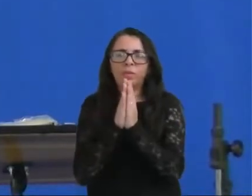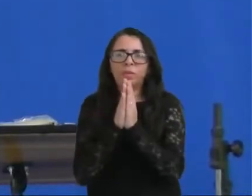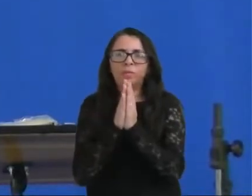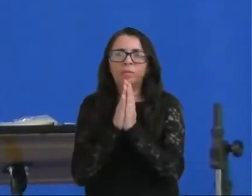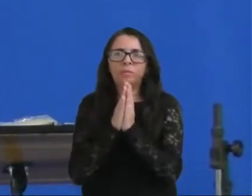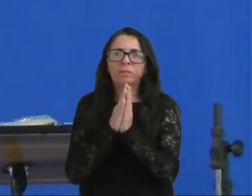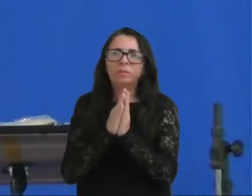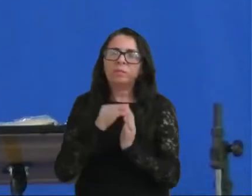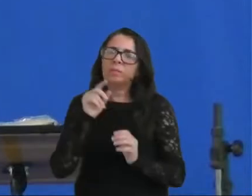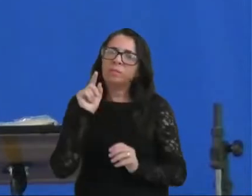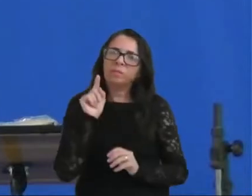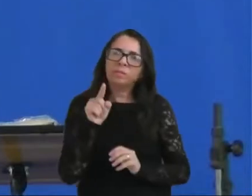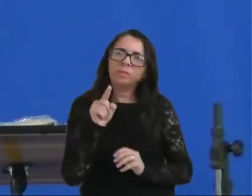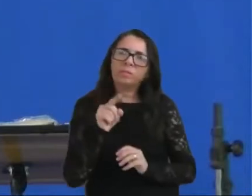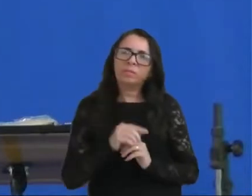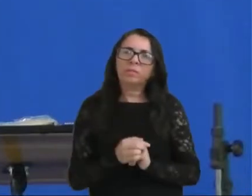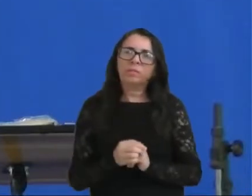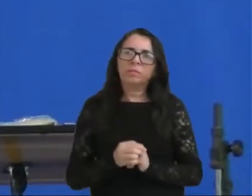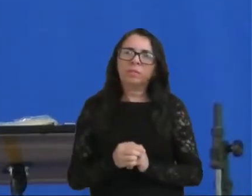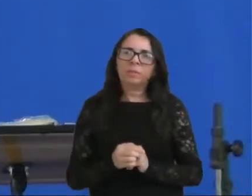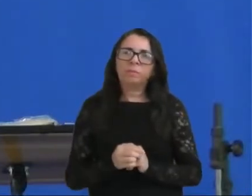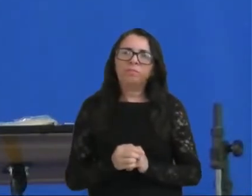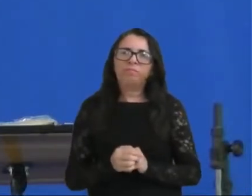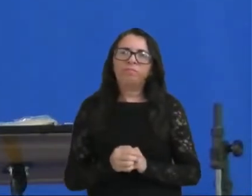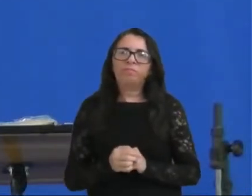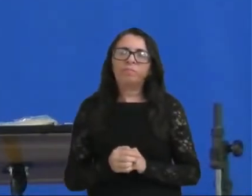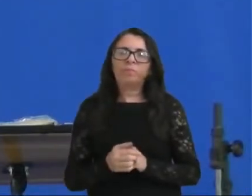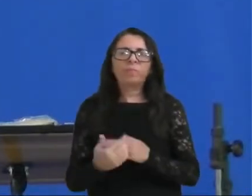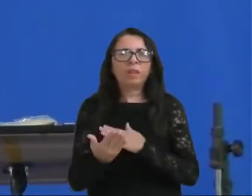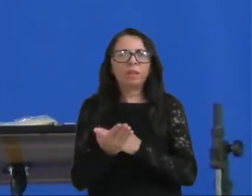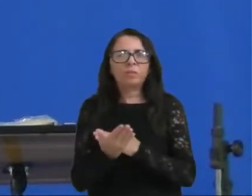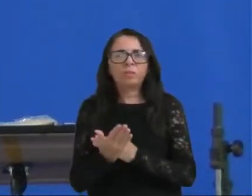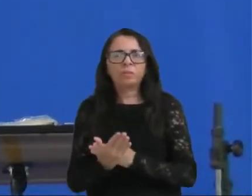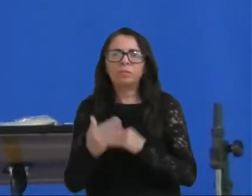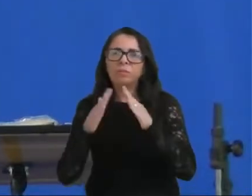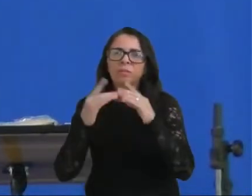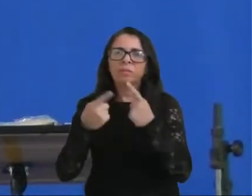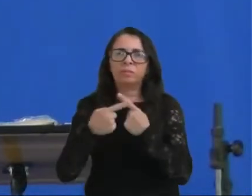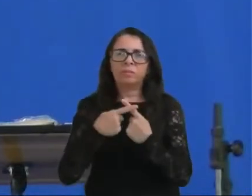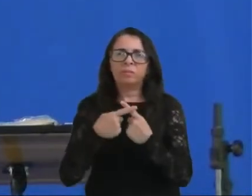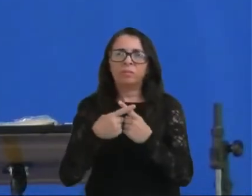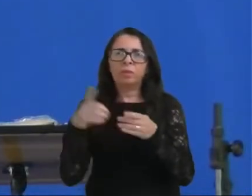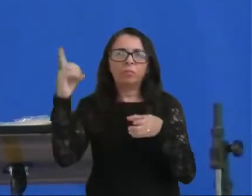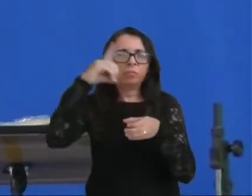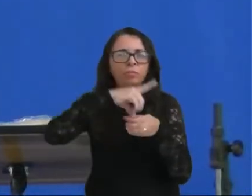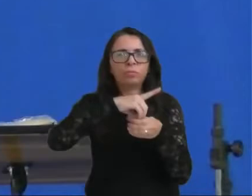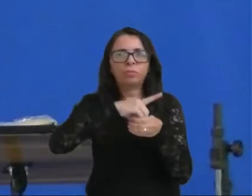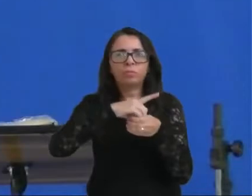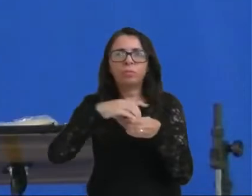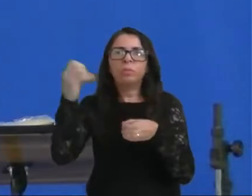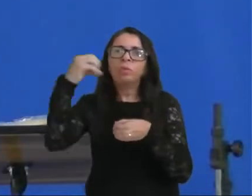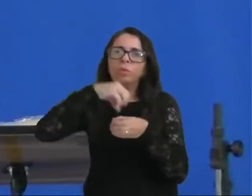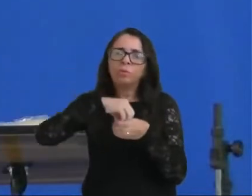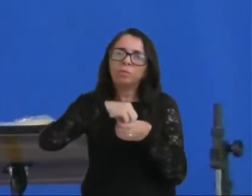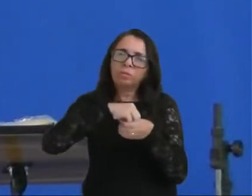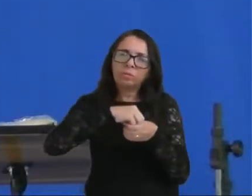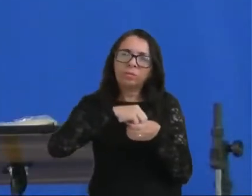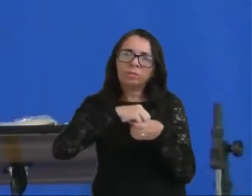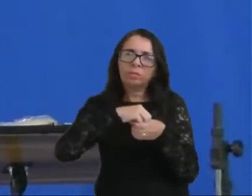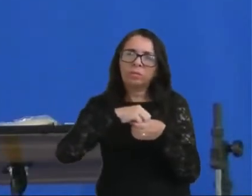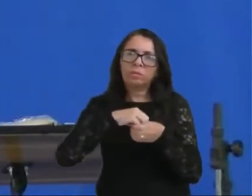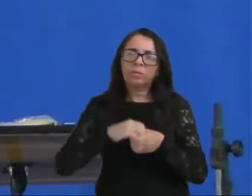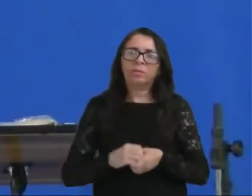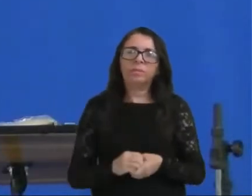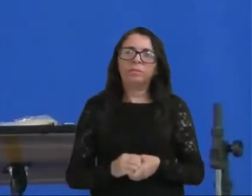contribuído na obra do Senhor com seus dízimos de oferta, depositado, visto que agora